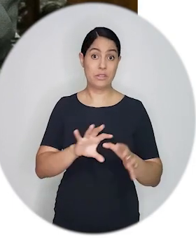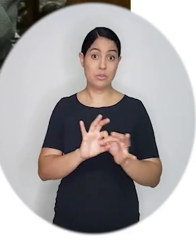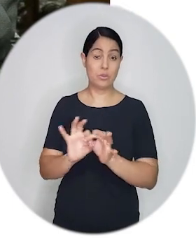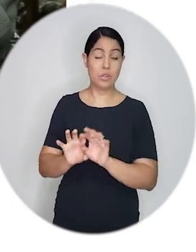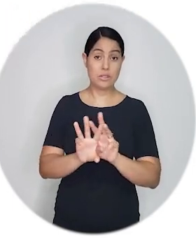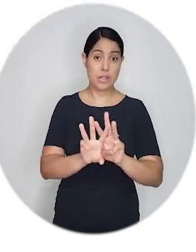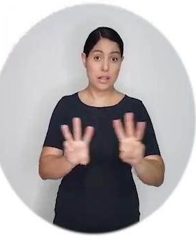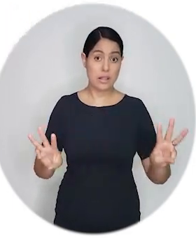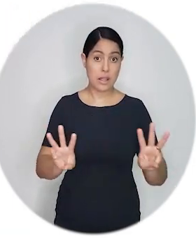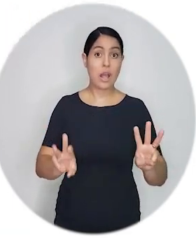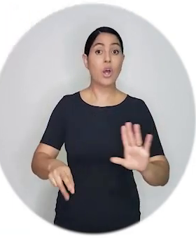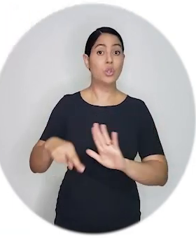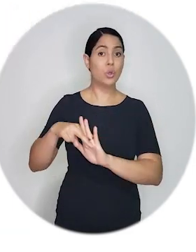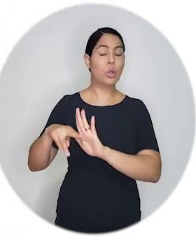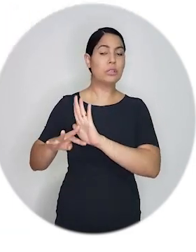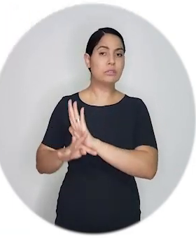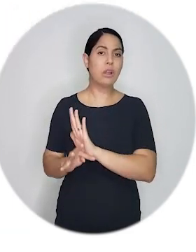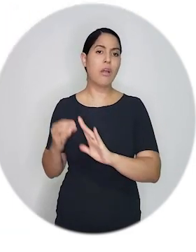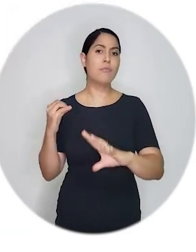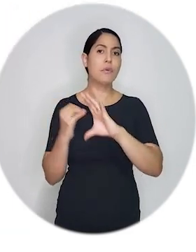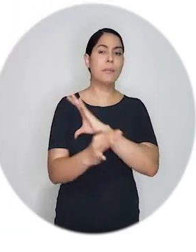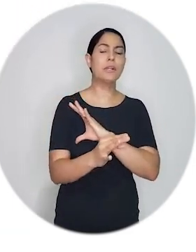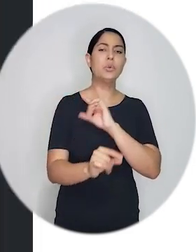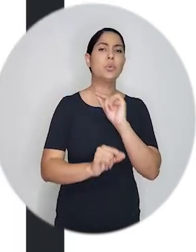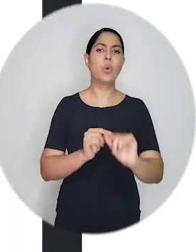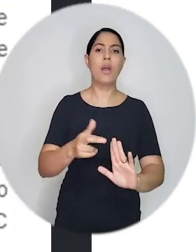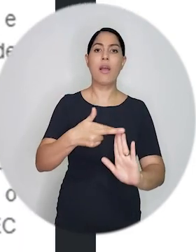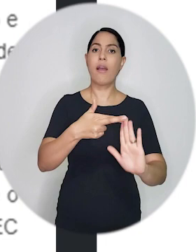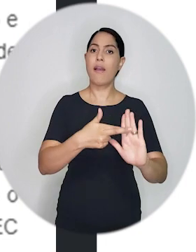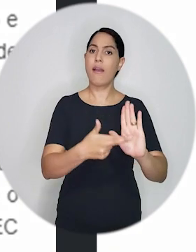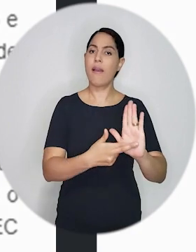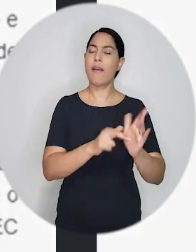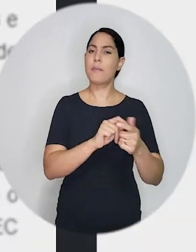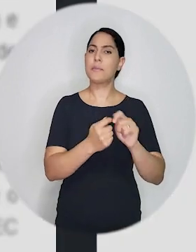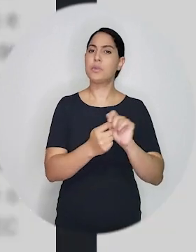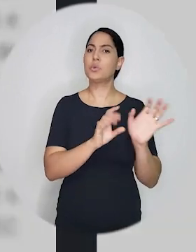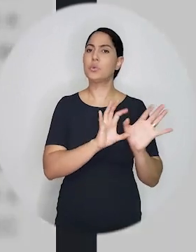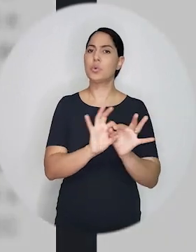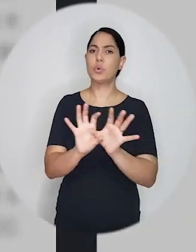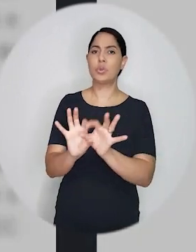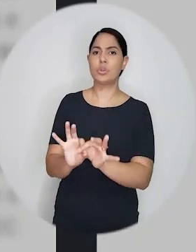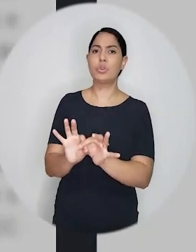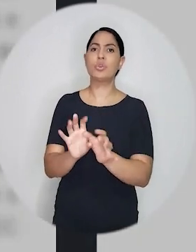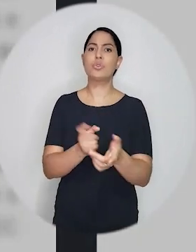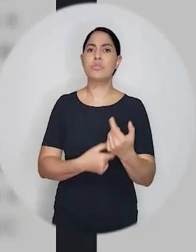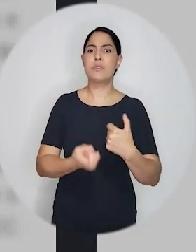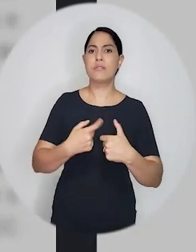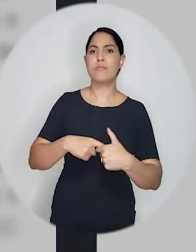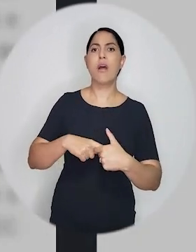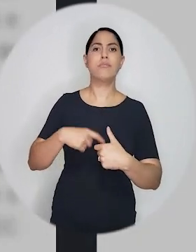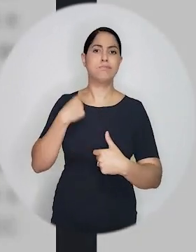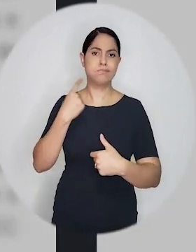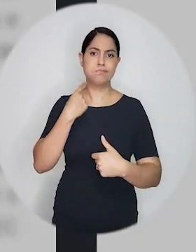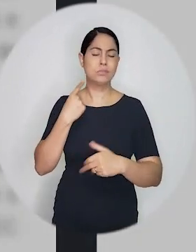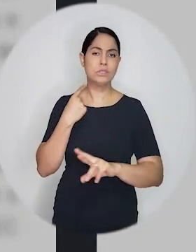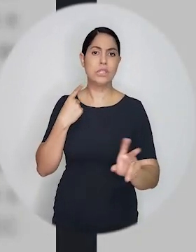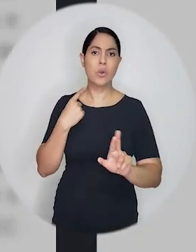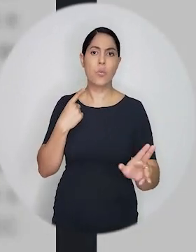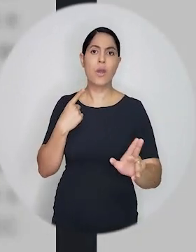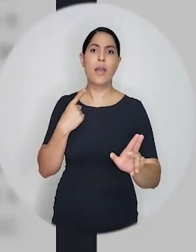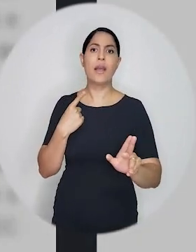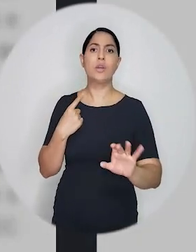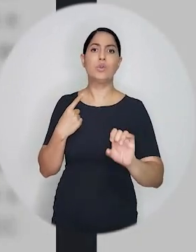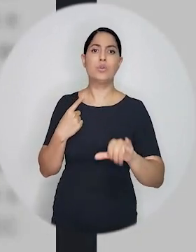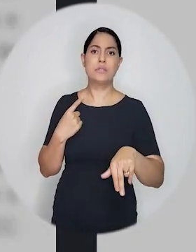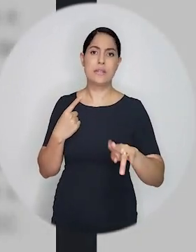Fecha aspas. Segundo o site, a nota técnica reforça o aprimoramento das regras em relação às sociedades de advogados que não fazem parte